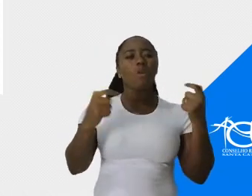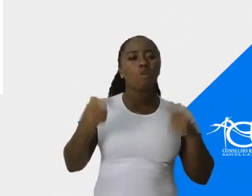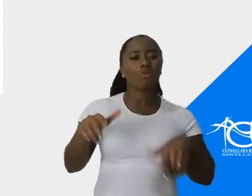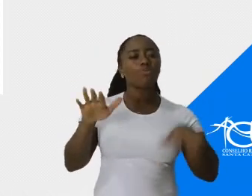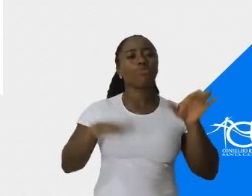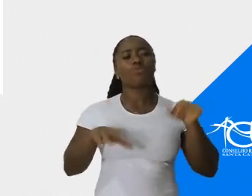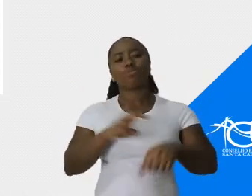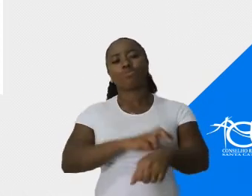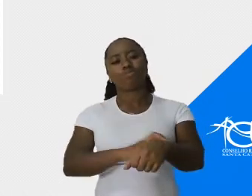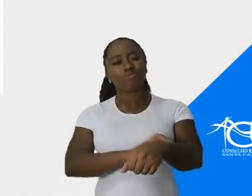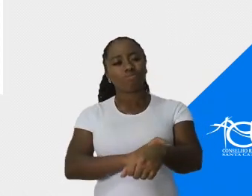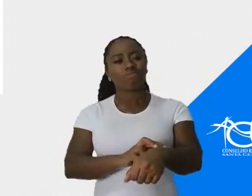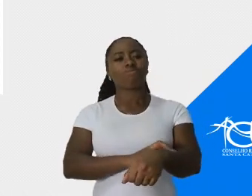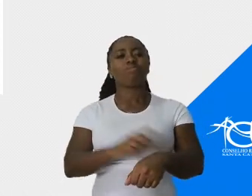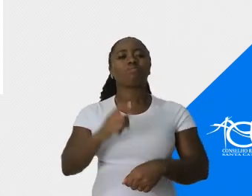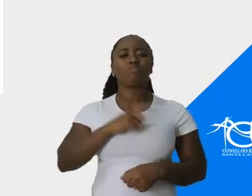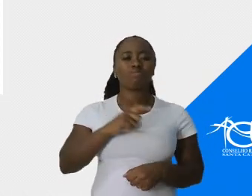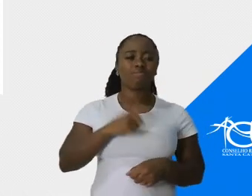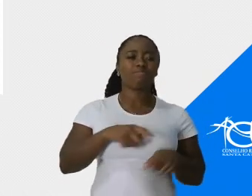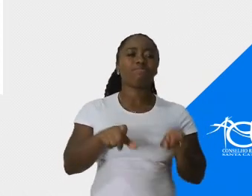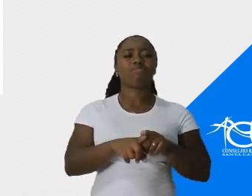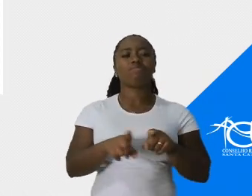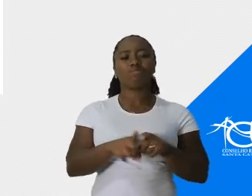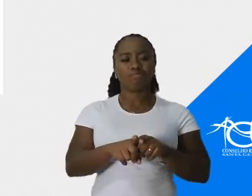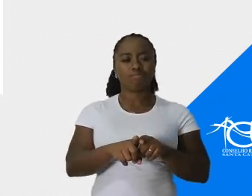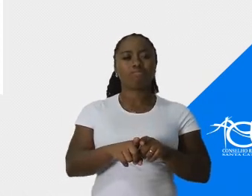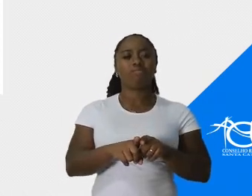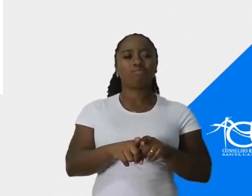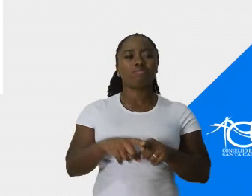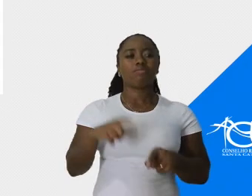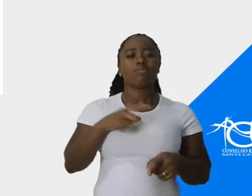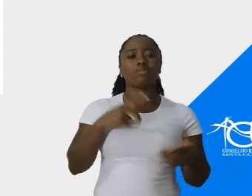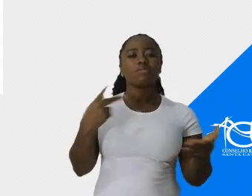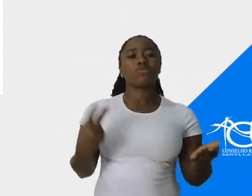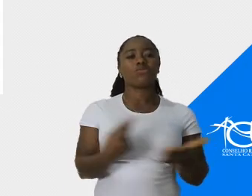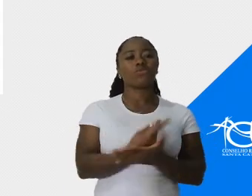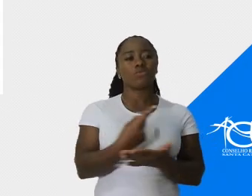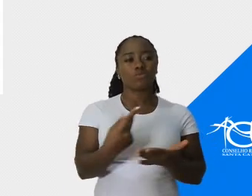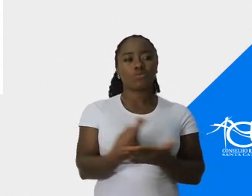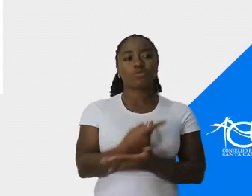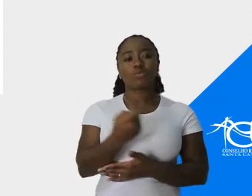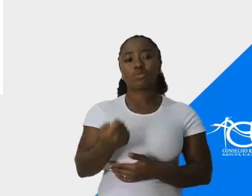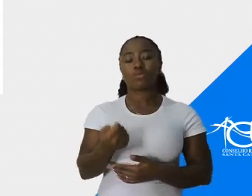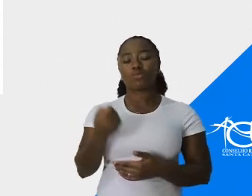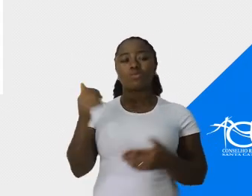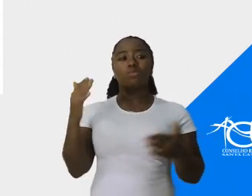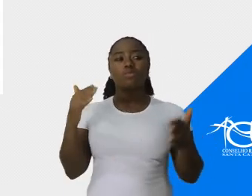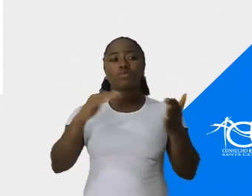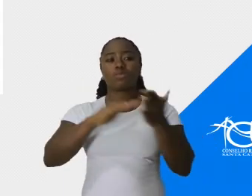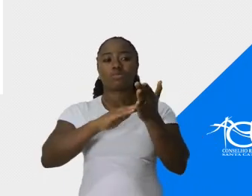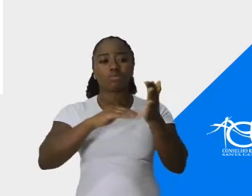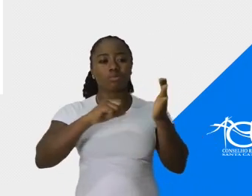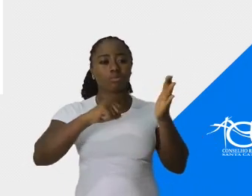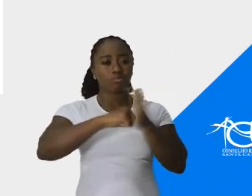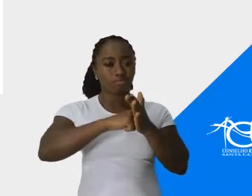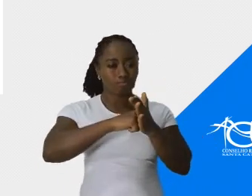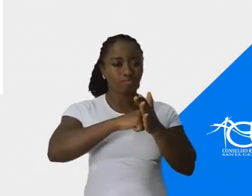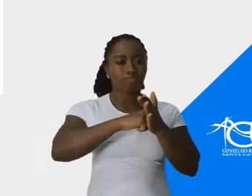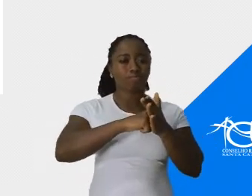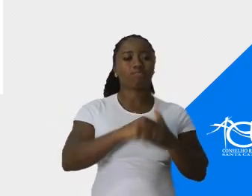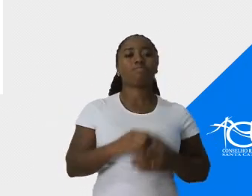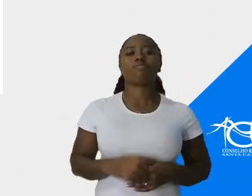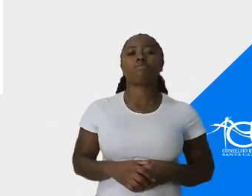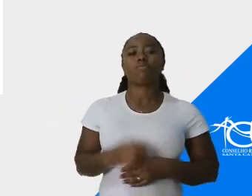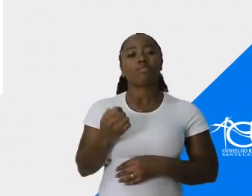desvios, incidentes, são chamados quase acidente. O incidente é um comportamento de desvio, né, né, o quase, quase aconteceu, que é muito comum, e os